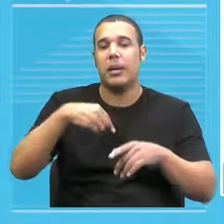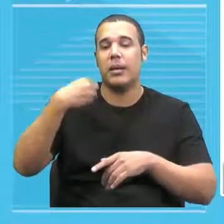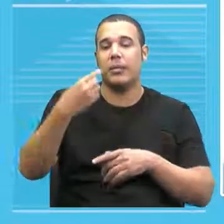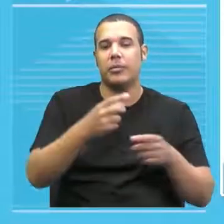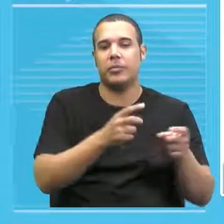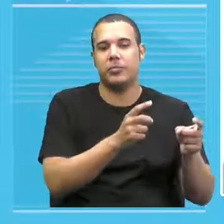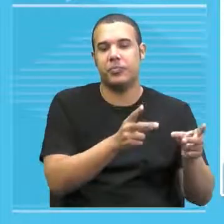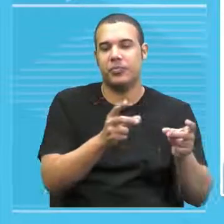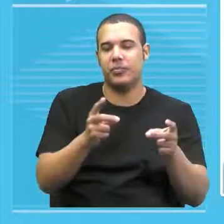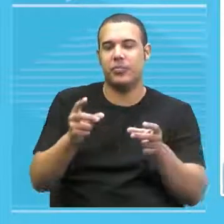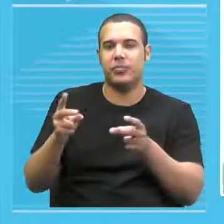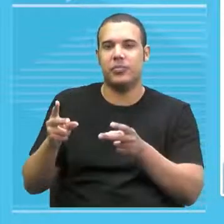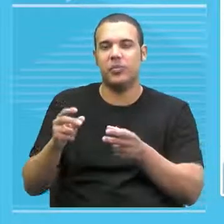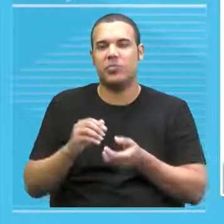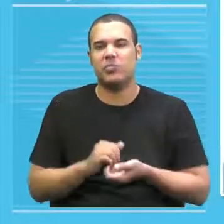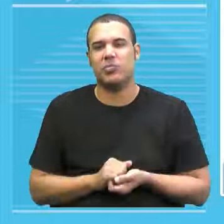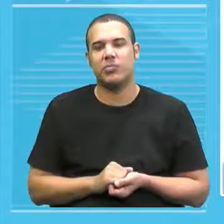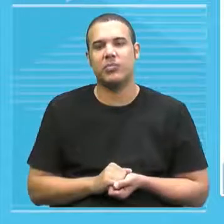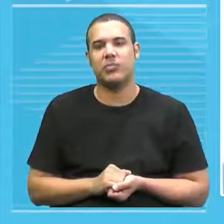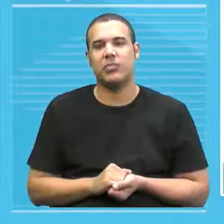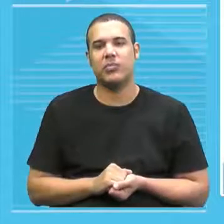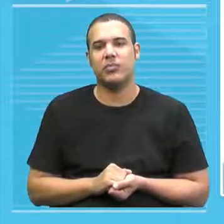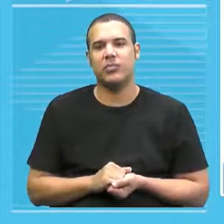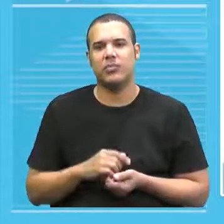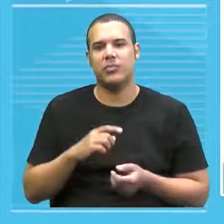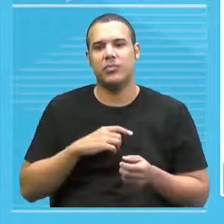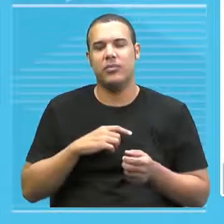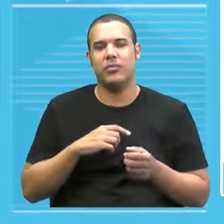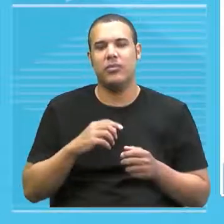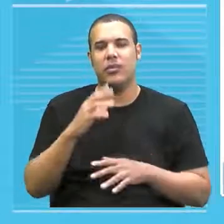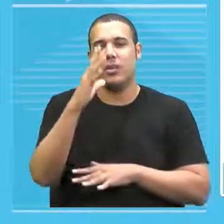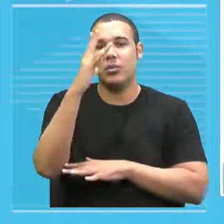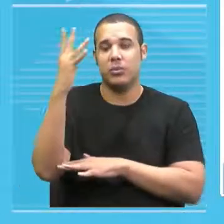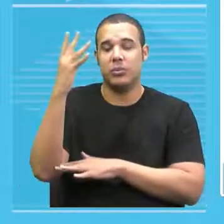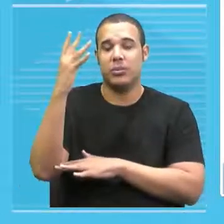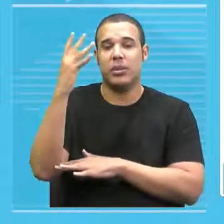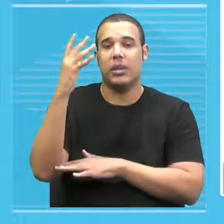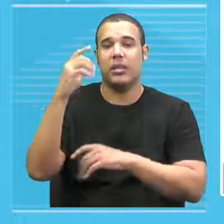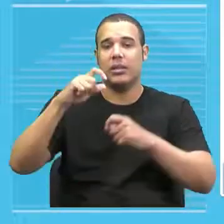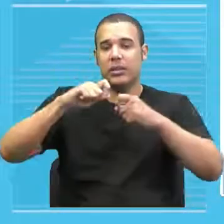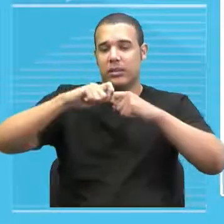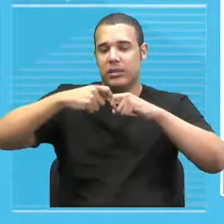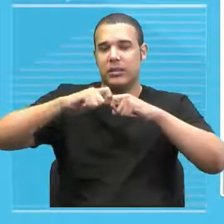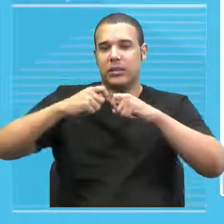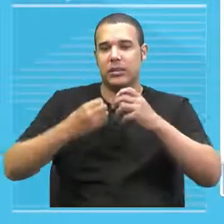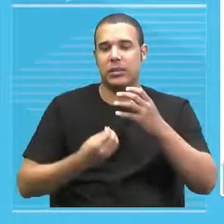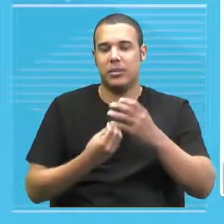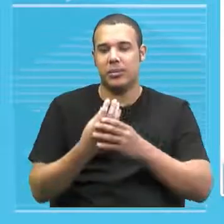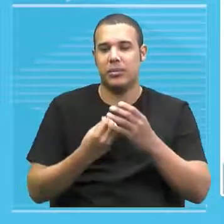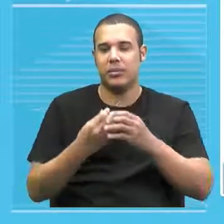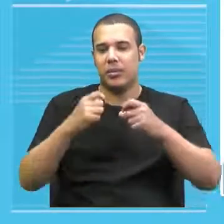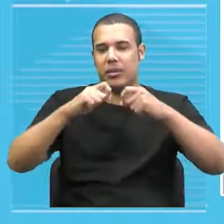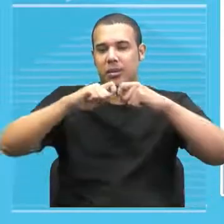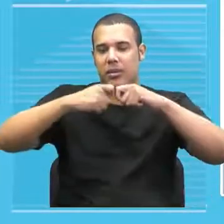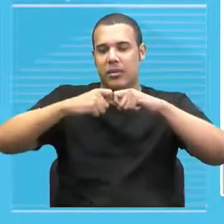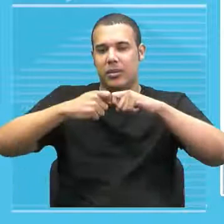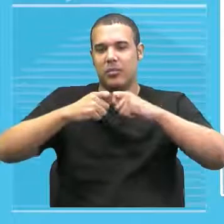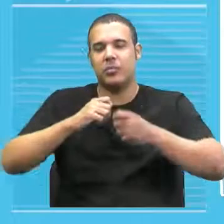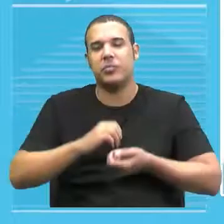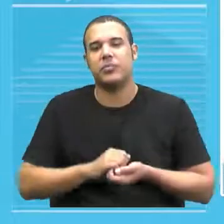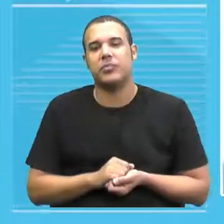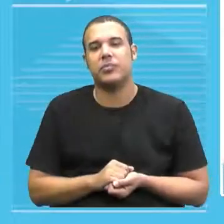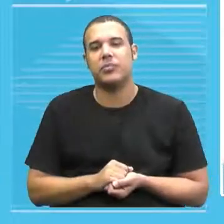vendidos a gente tem aí os Cajueiros né você tem a produção de Caju dos Cajueiros na